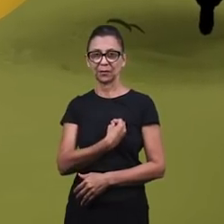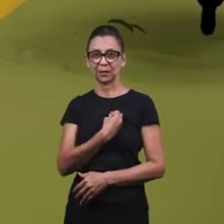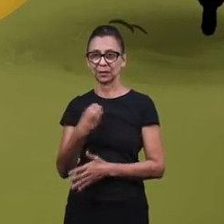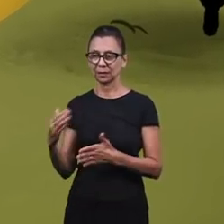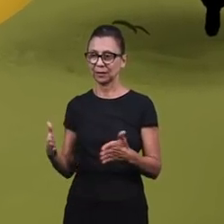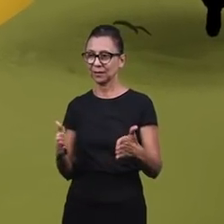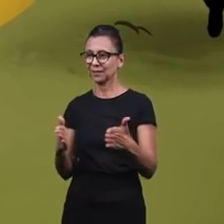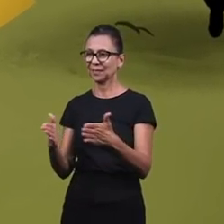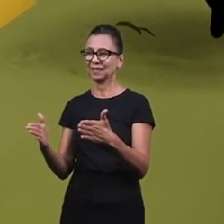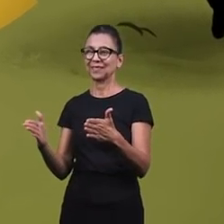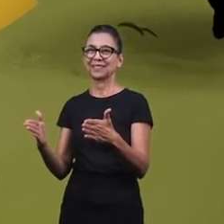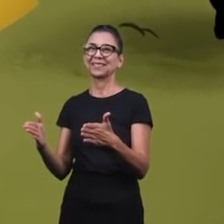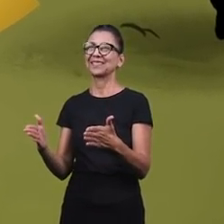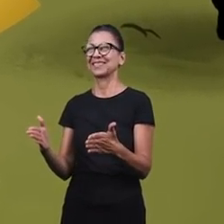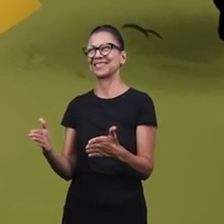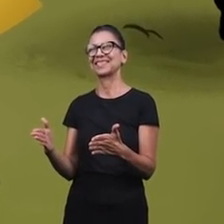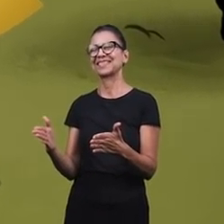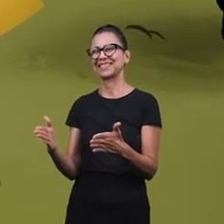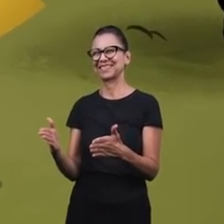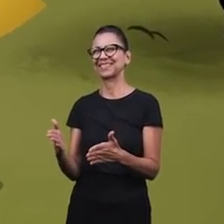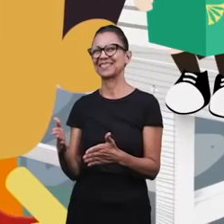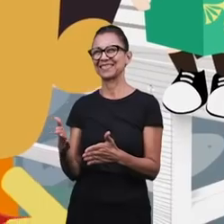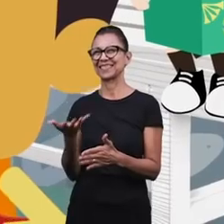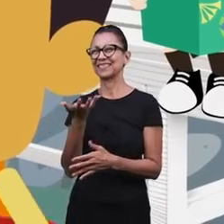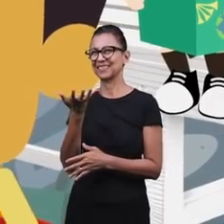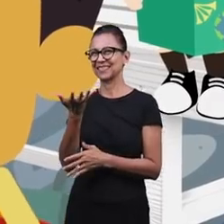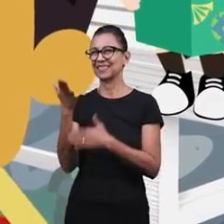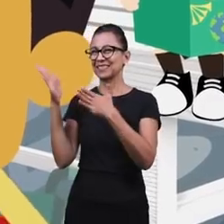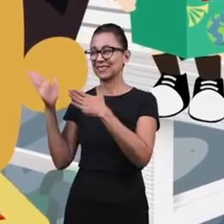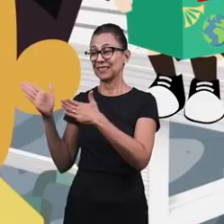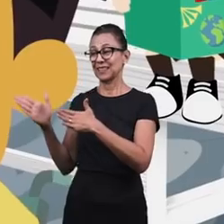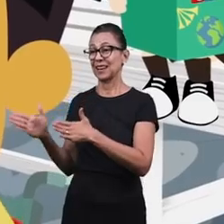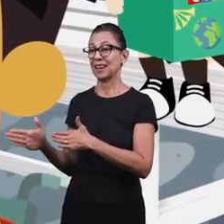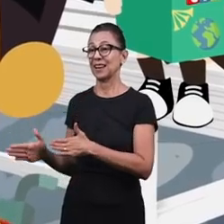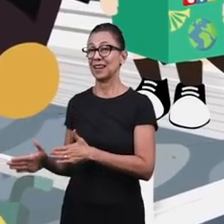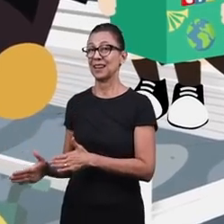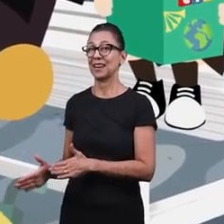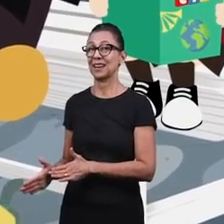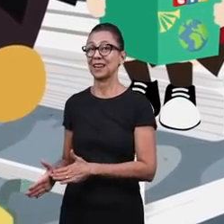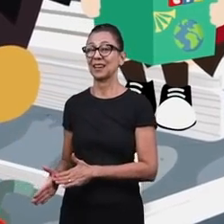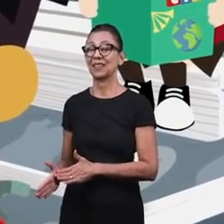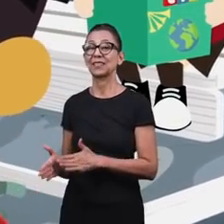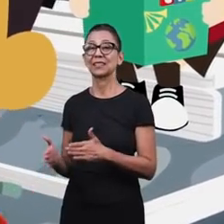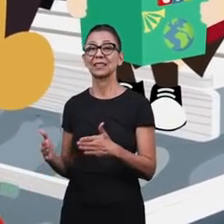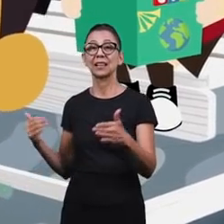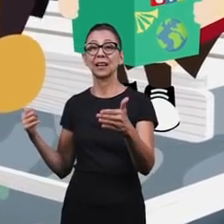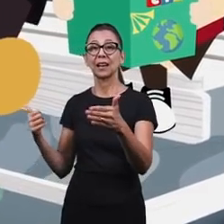para o meu caminho. Ser fiel